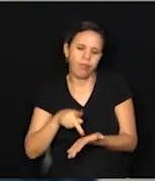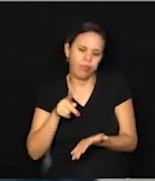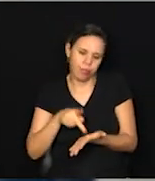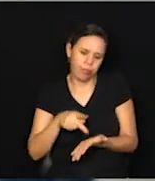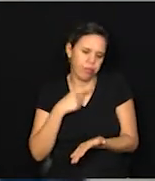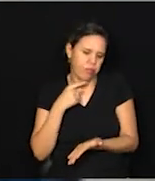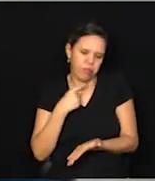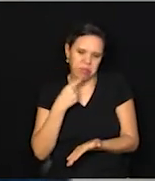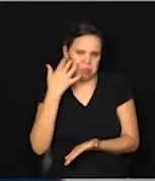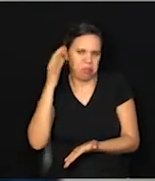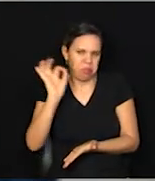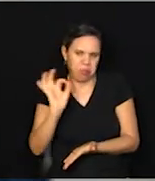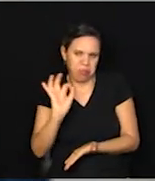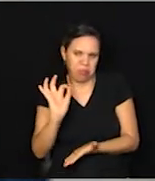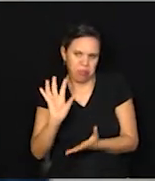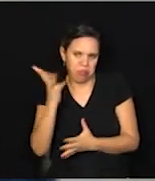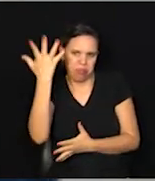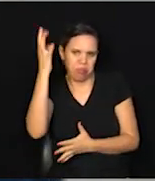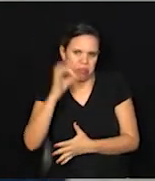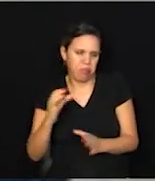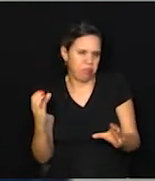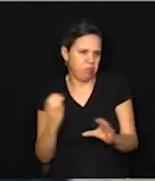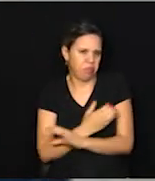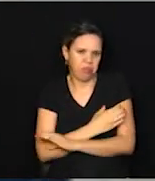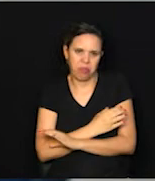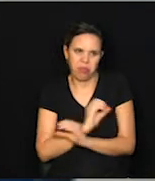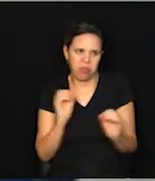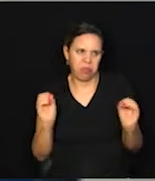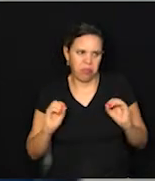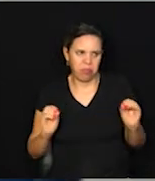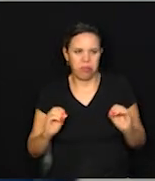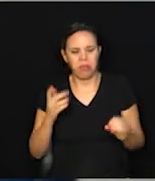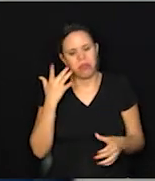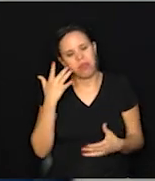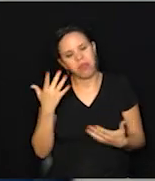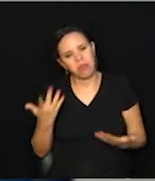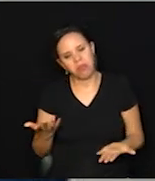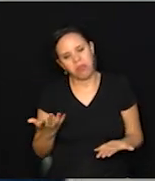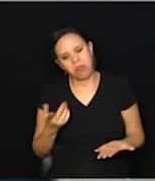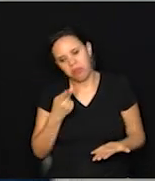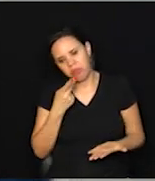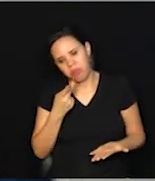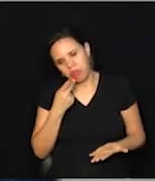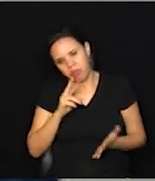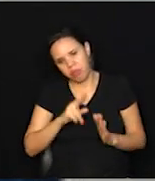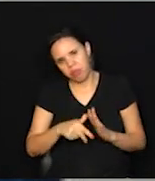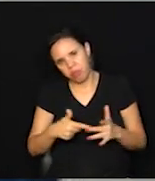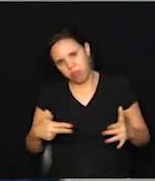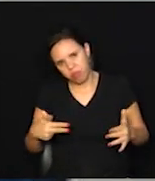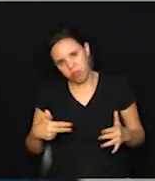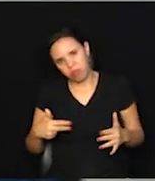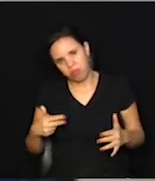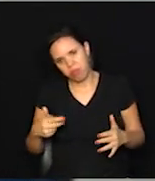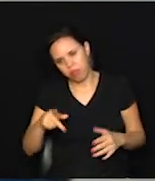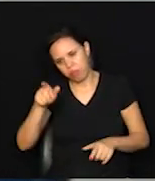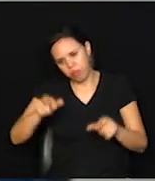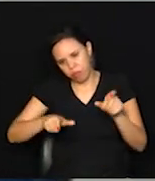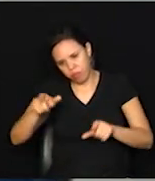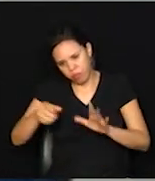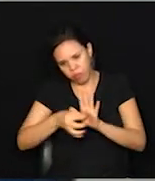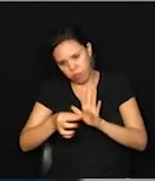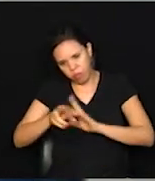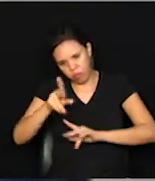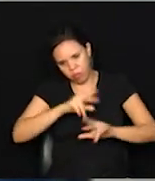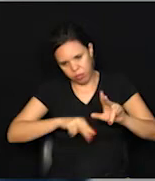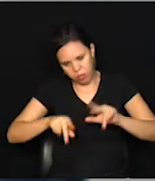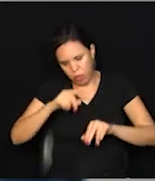ninguém tem certeza de absoluta de nada, mas eu acho que quando se tomam várias cabeças, várias opiniões,